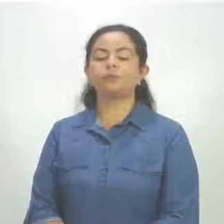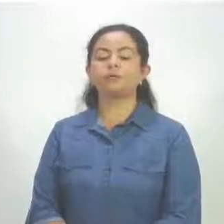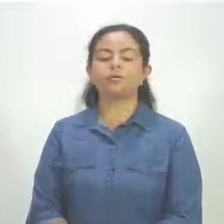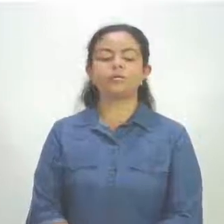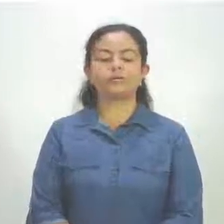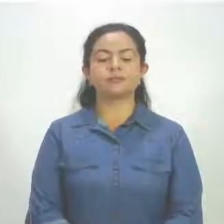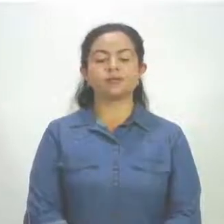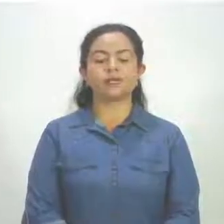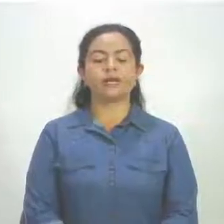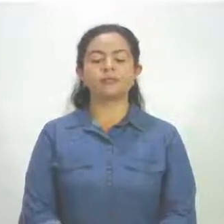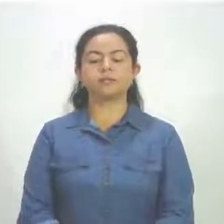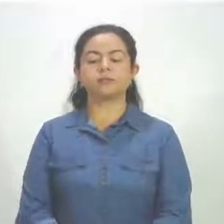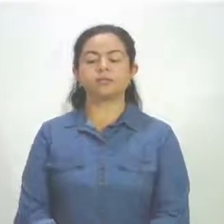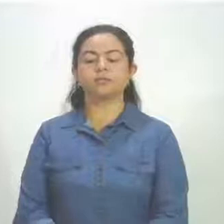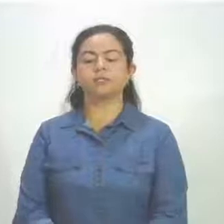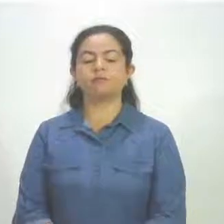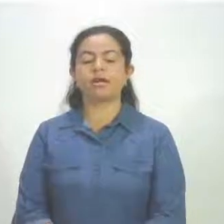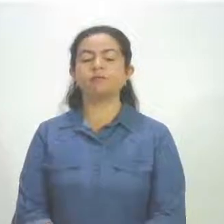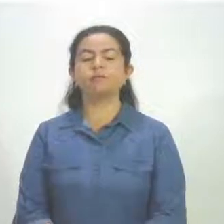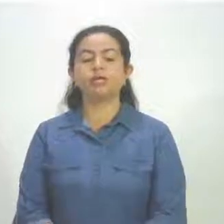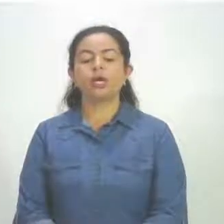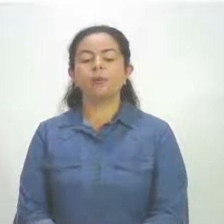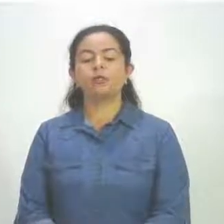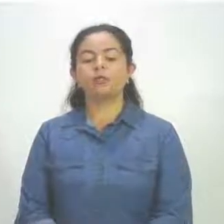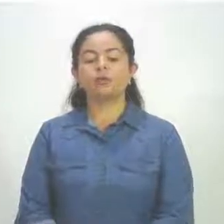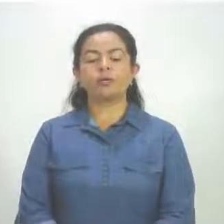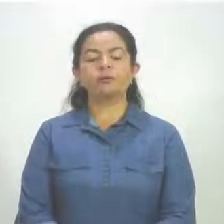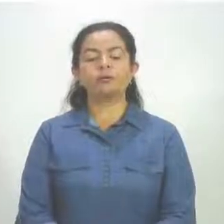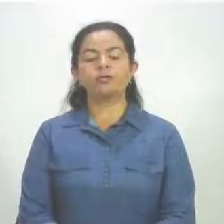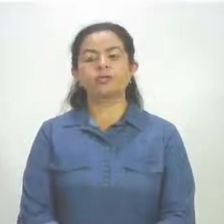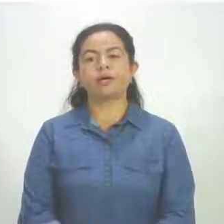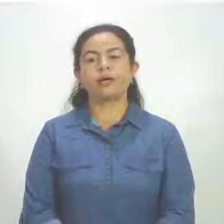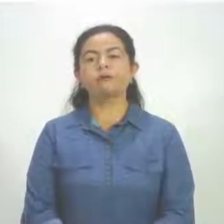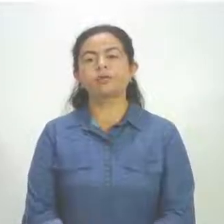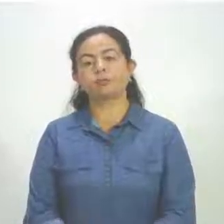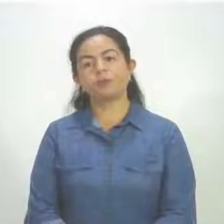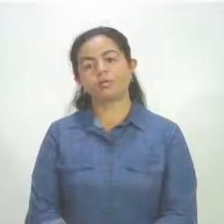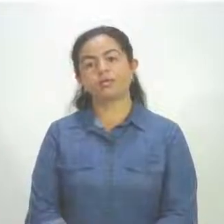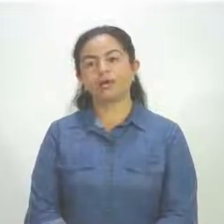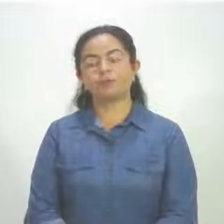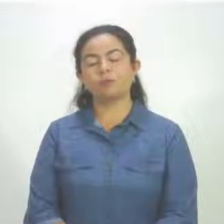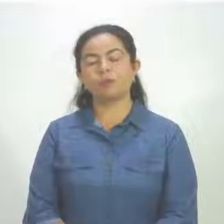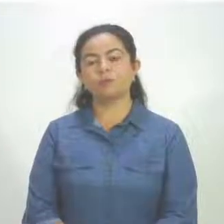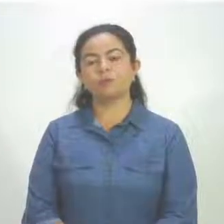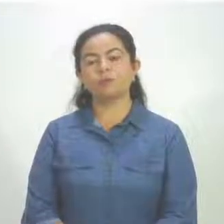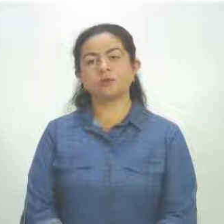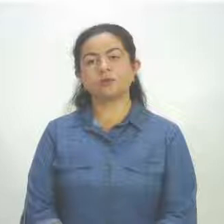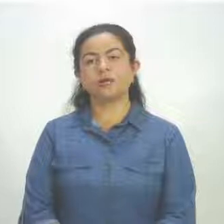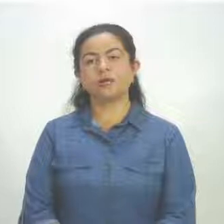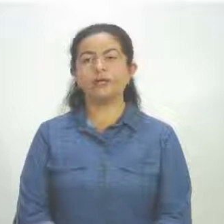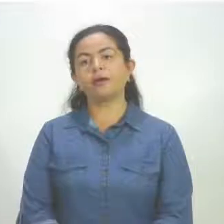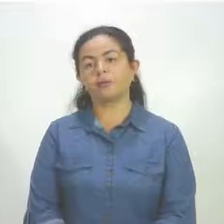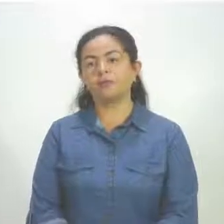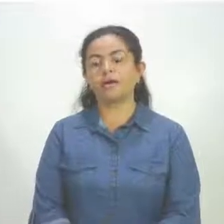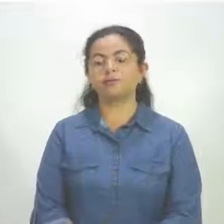a procrastinação na realização das atividades, pois o acúmulo de tarefas poderia gerar uma sobrecarga e